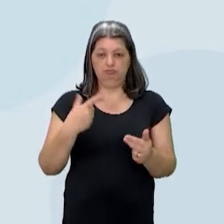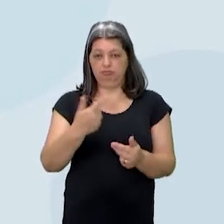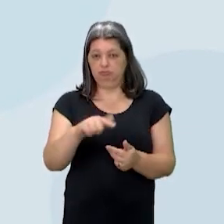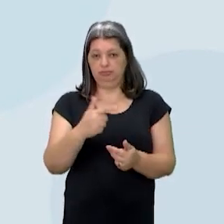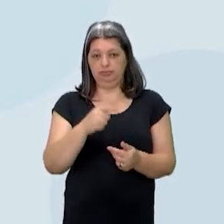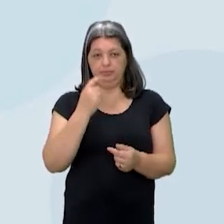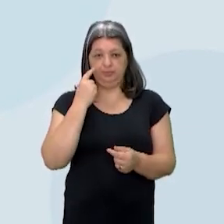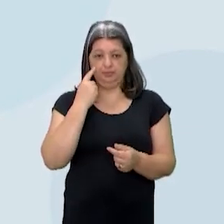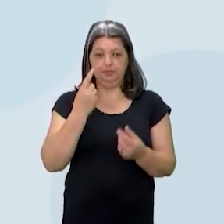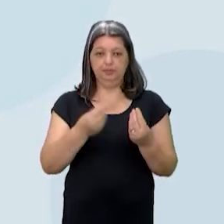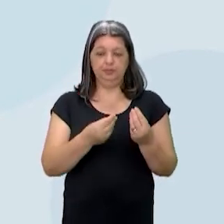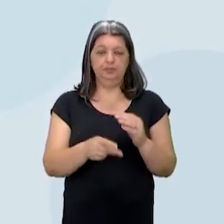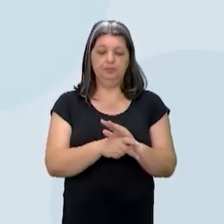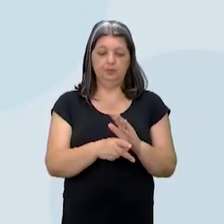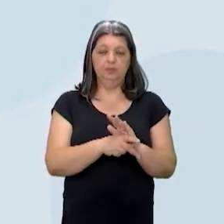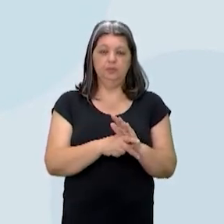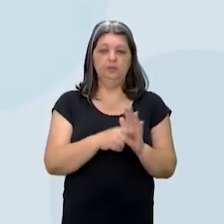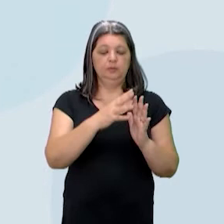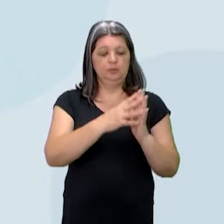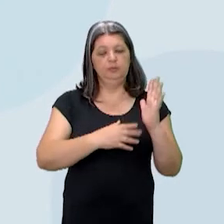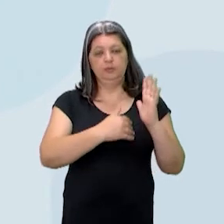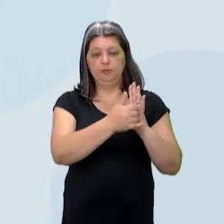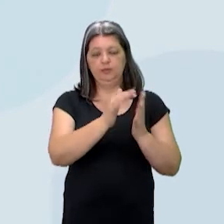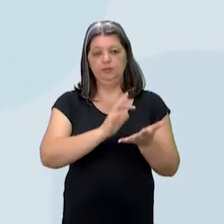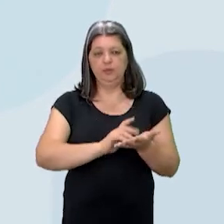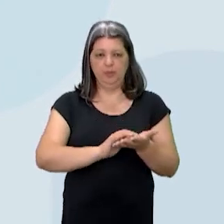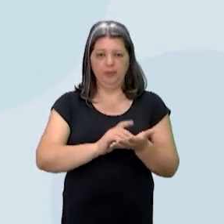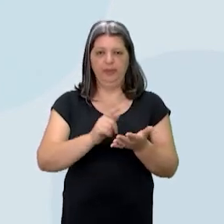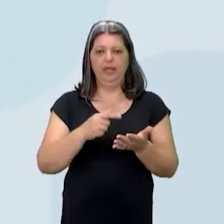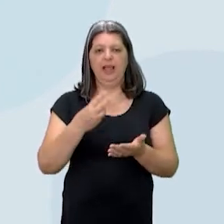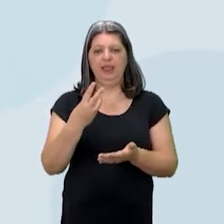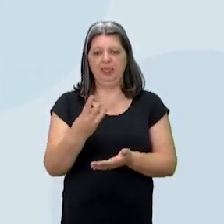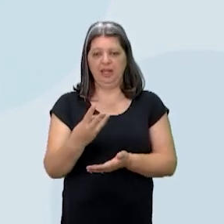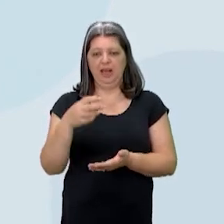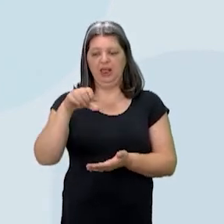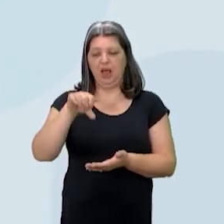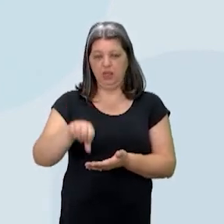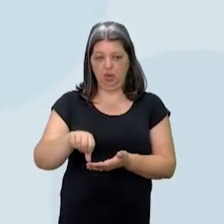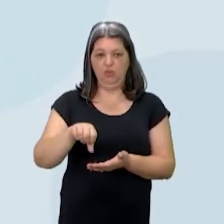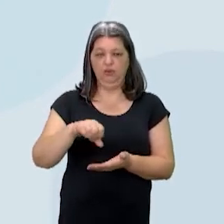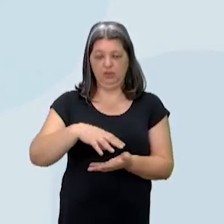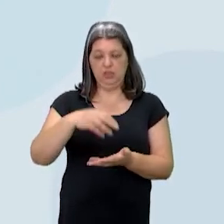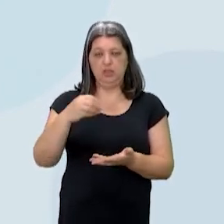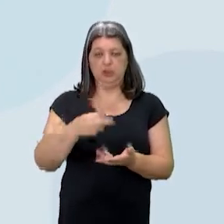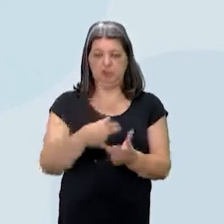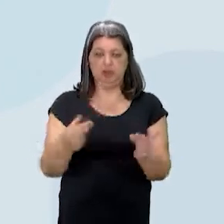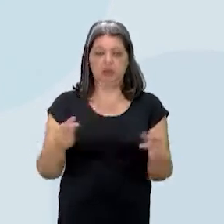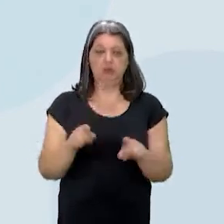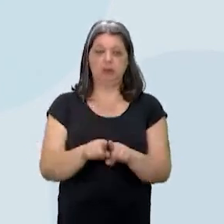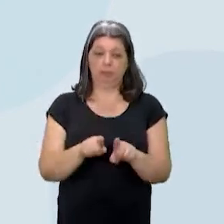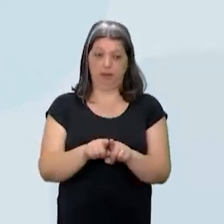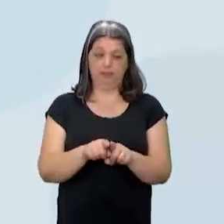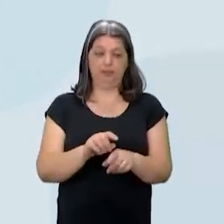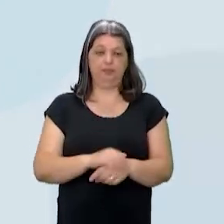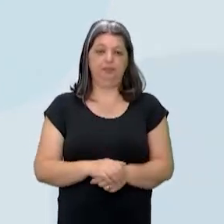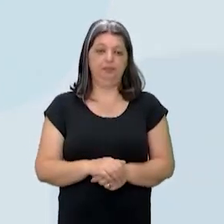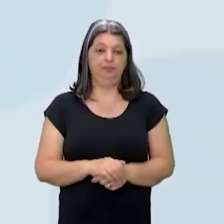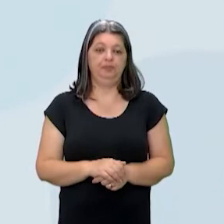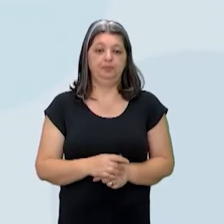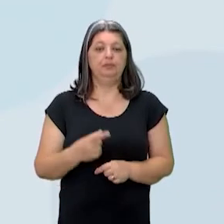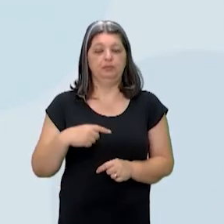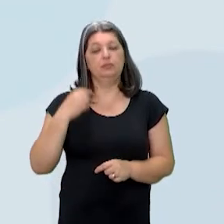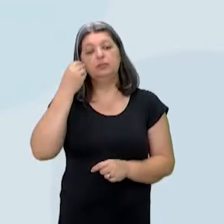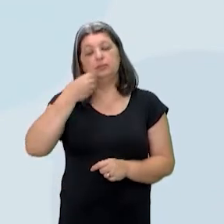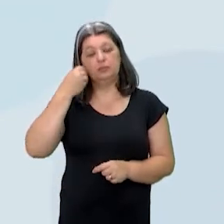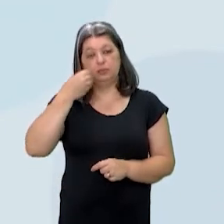vamos calcular. E eu também quero saber o preço de 39 salgadinhos. Então, usando a experiência de vocês,